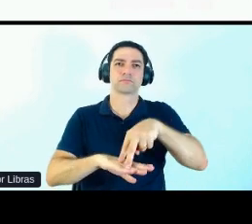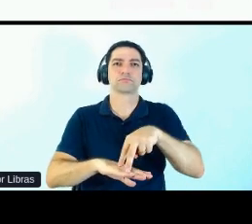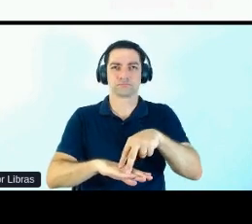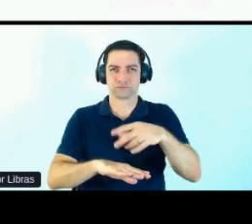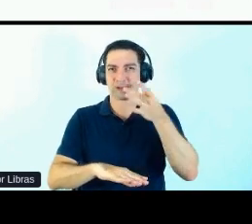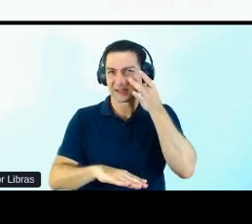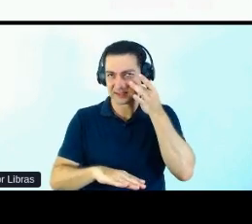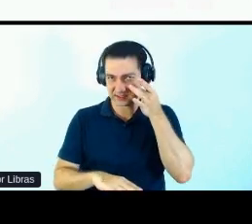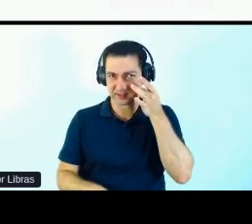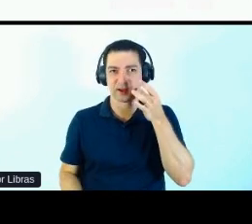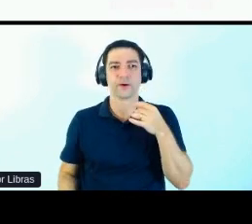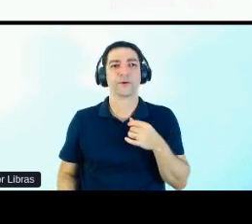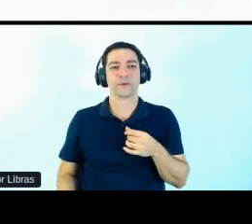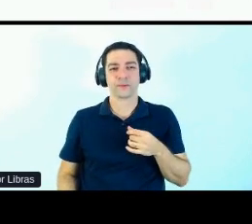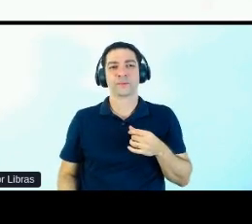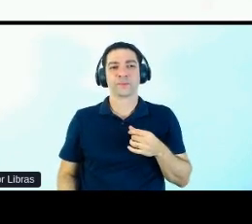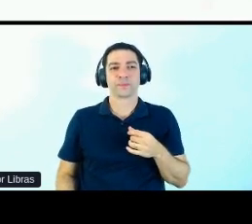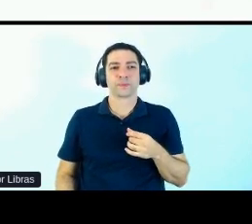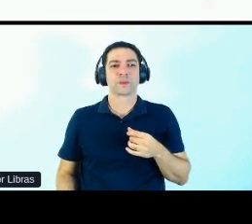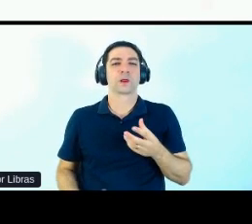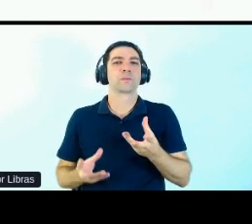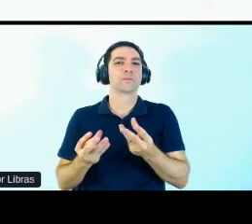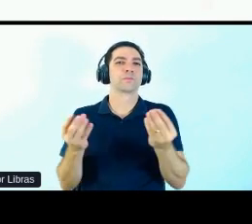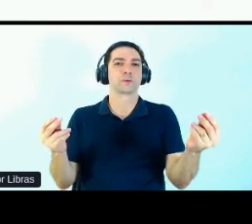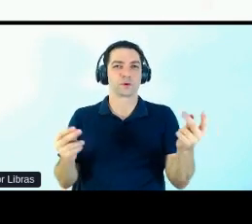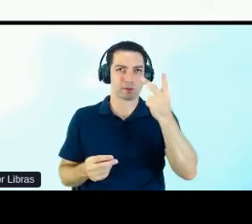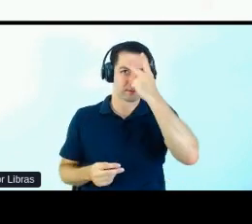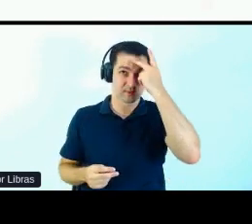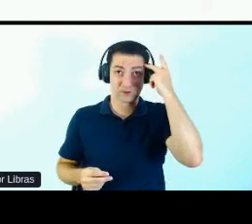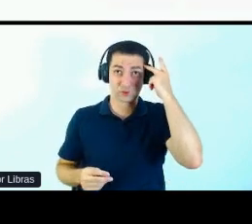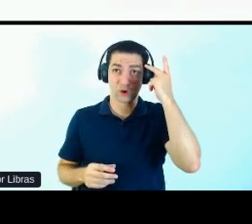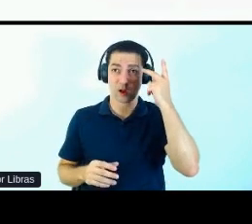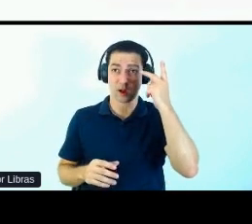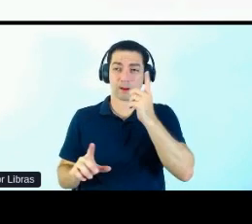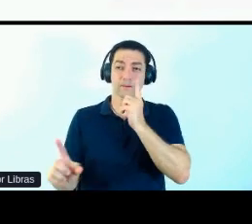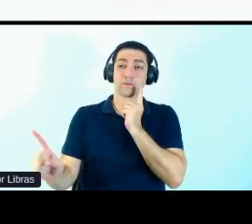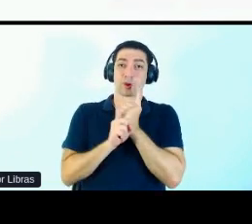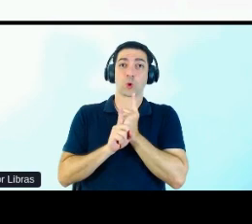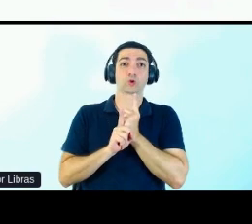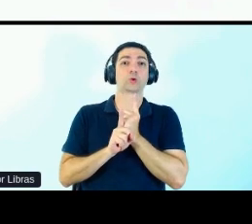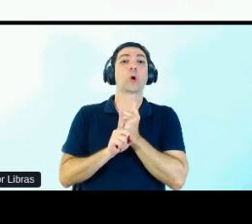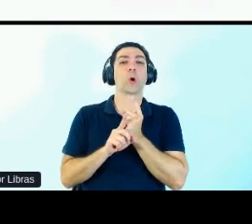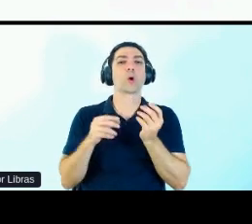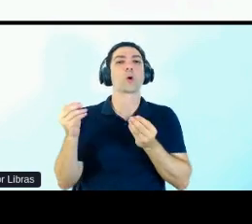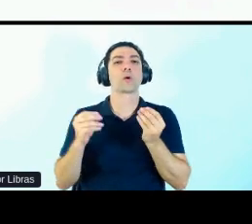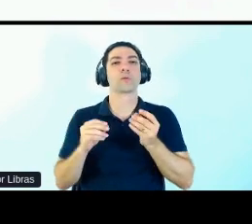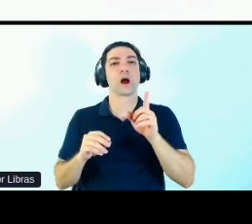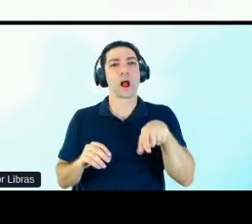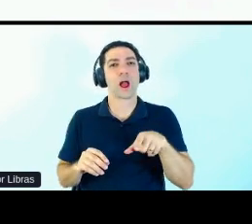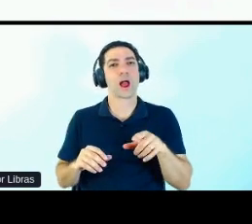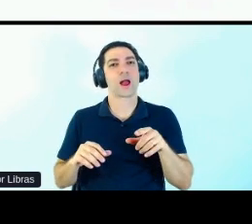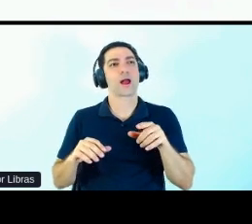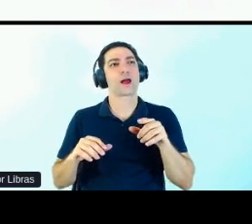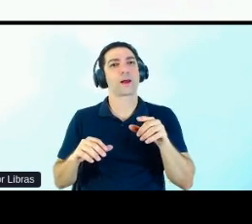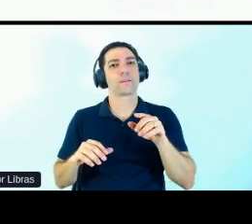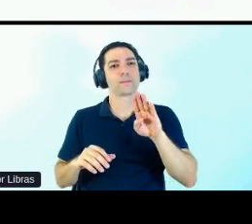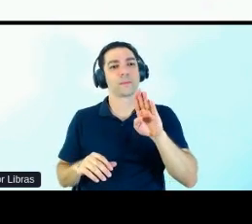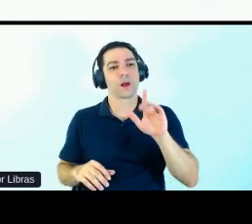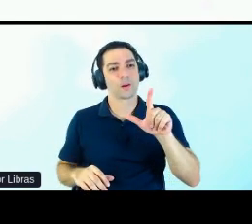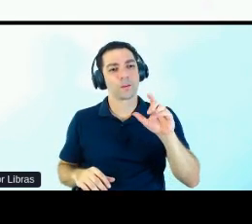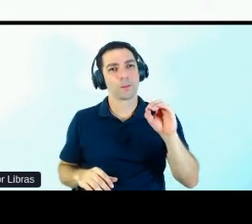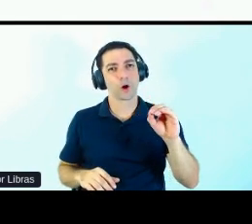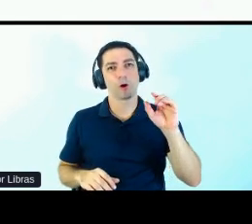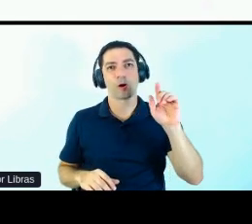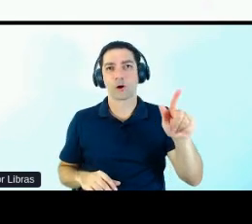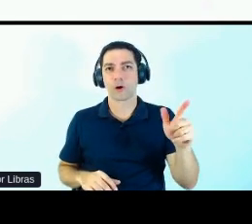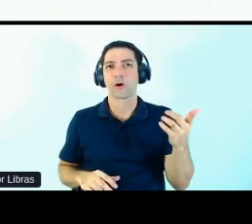me achou, né, pelo meio digital, pelo meu blog, pelas minhas postagens. Então,